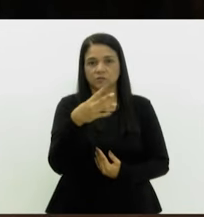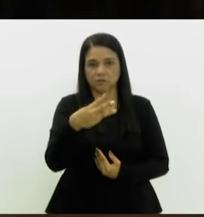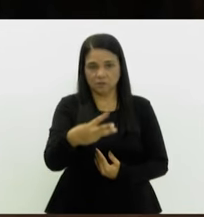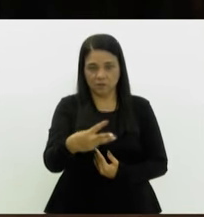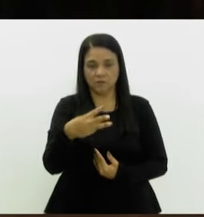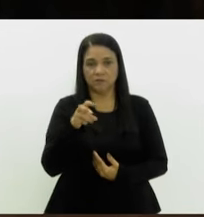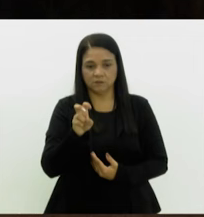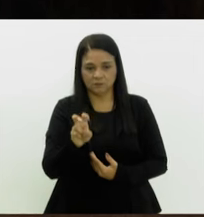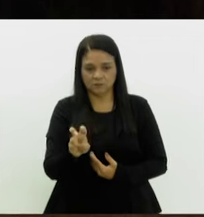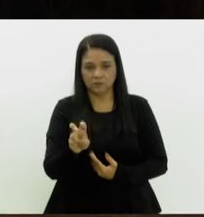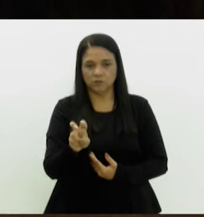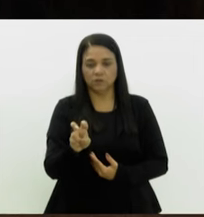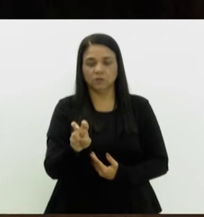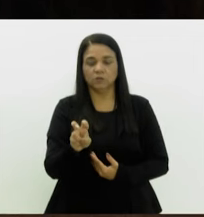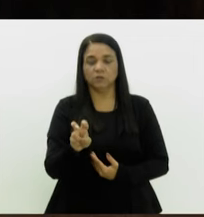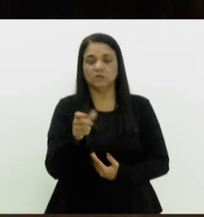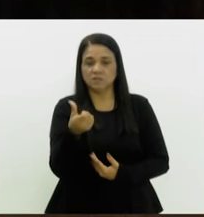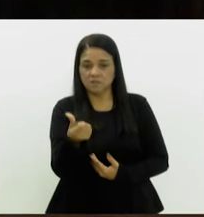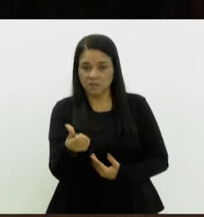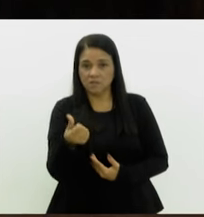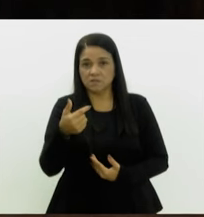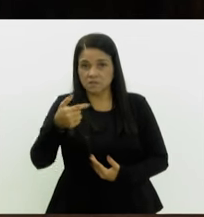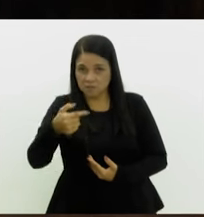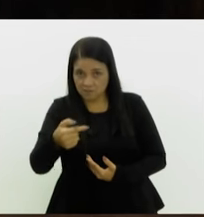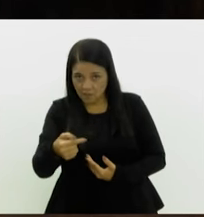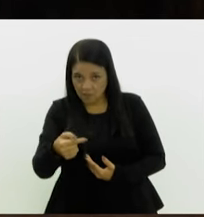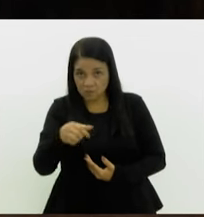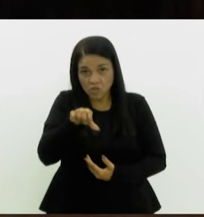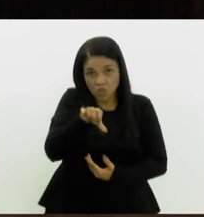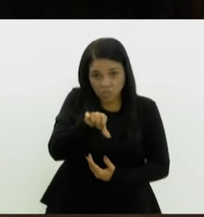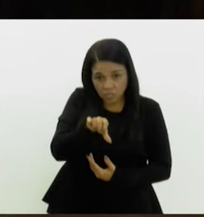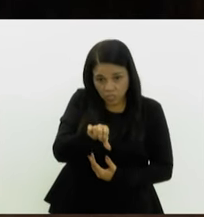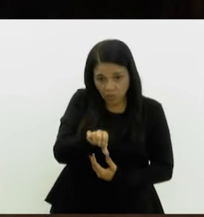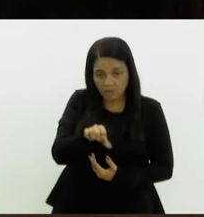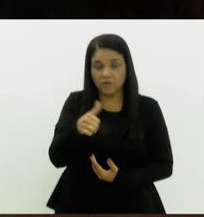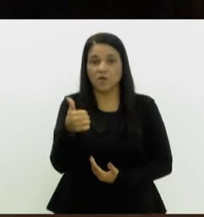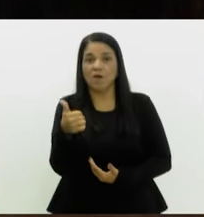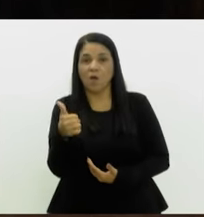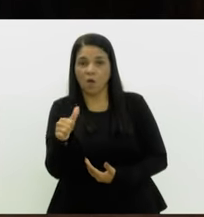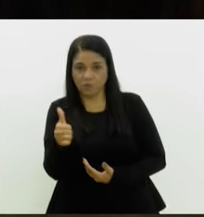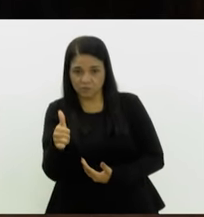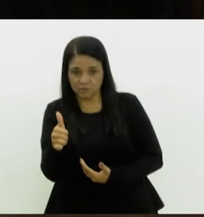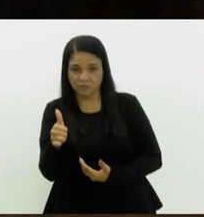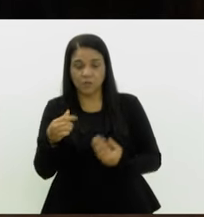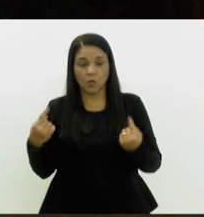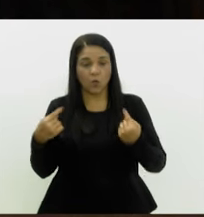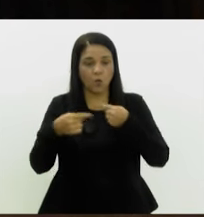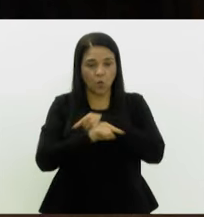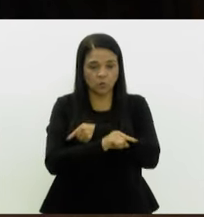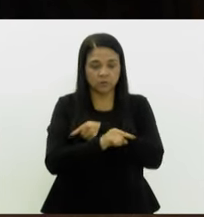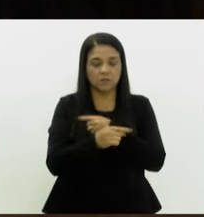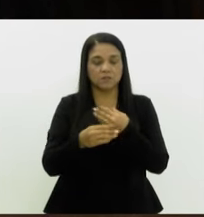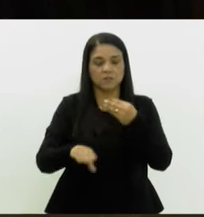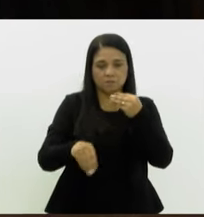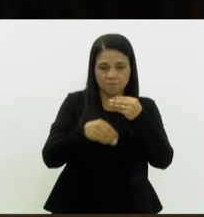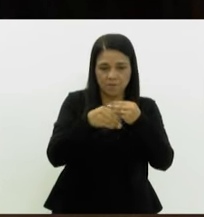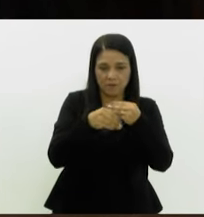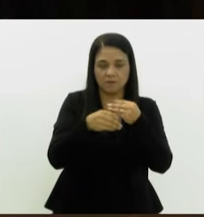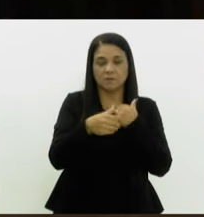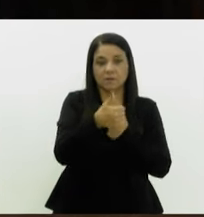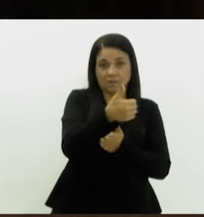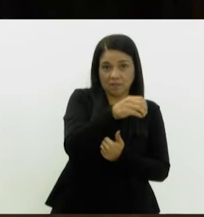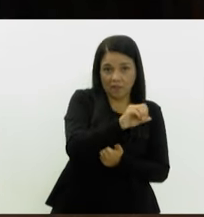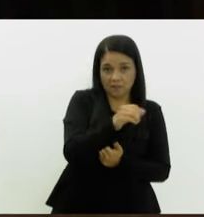5. 2, 3 e 5, 6, 7, 9 e 11. Contrário às emendas